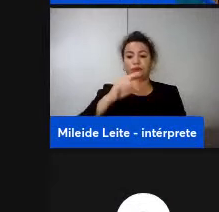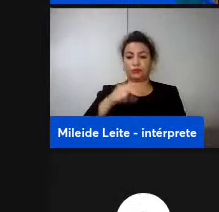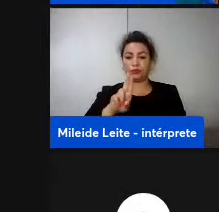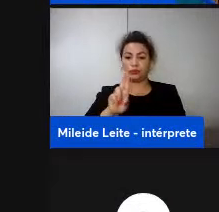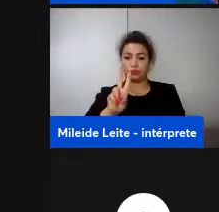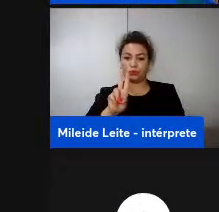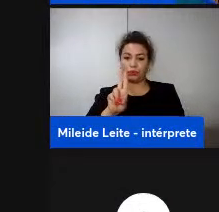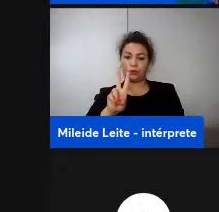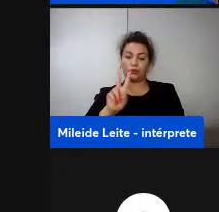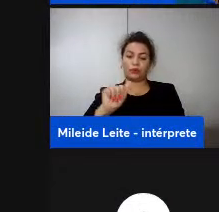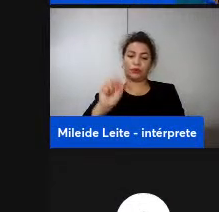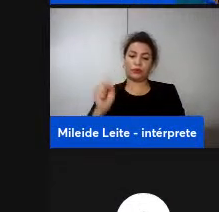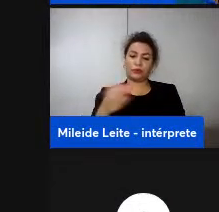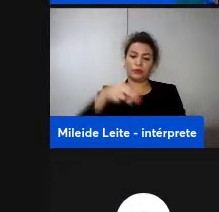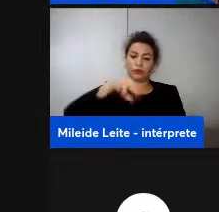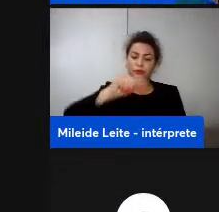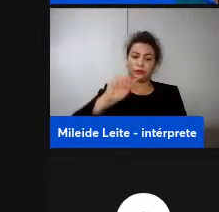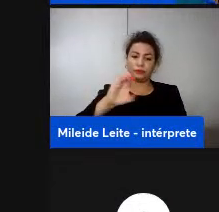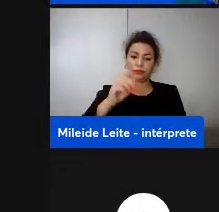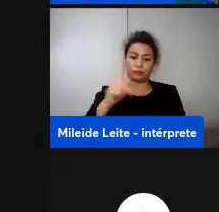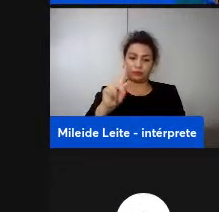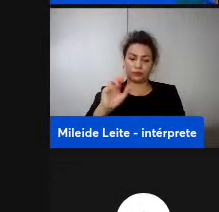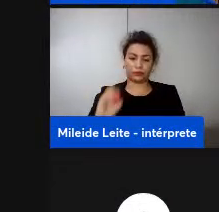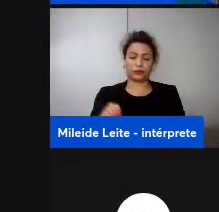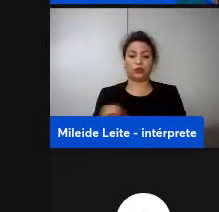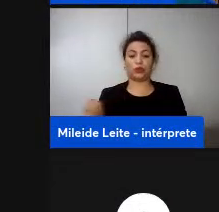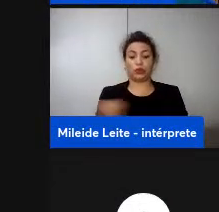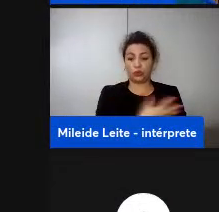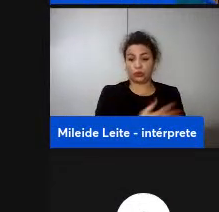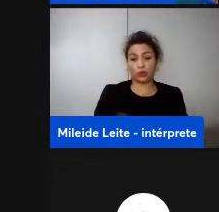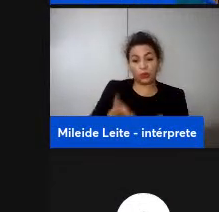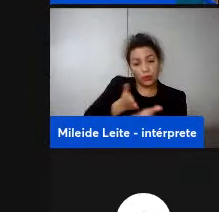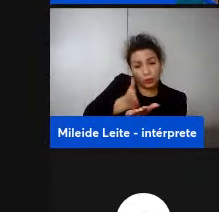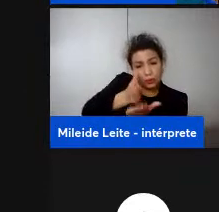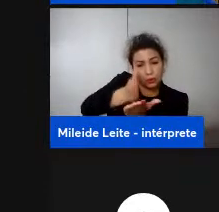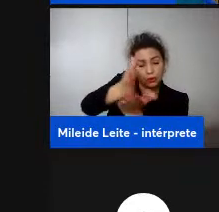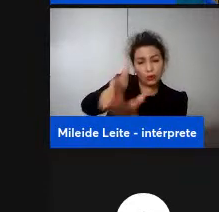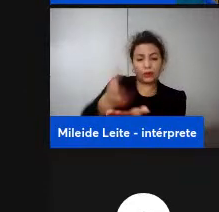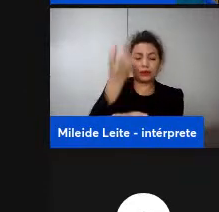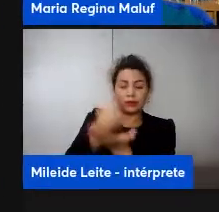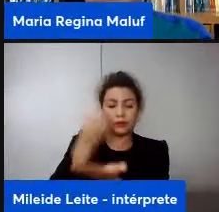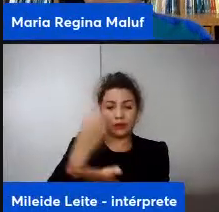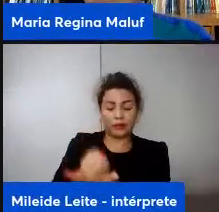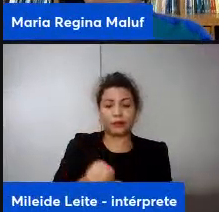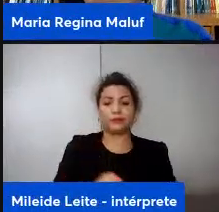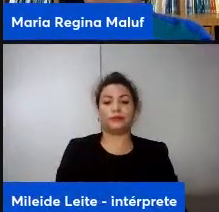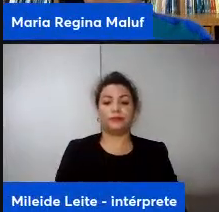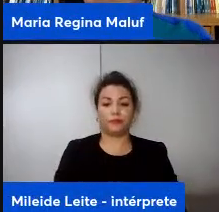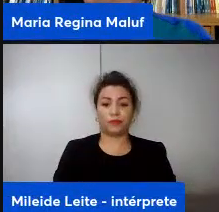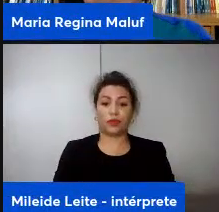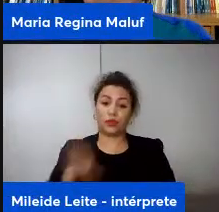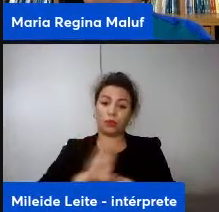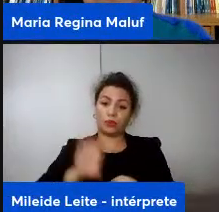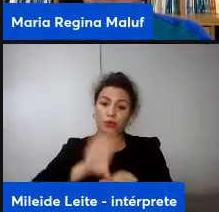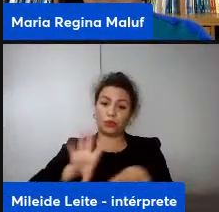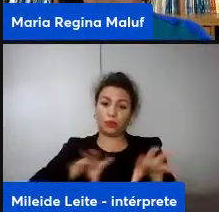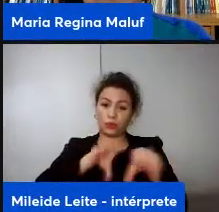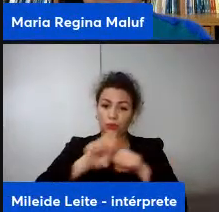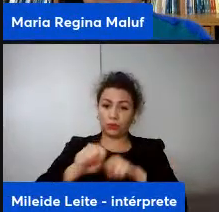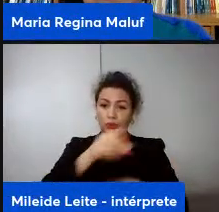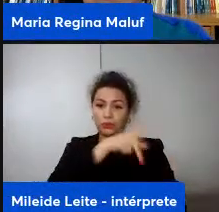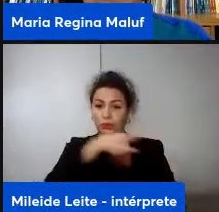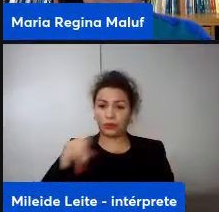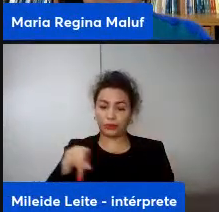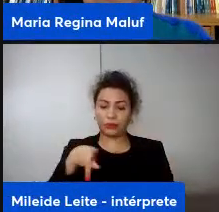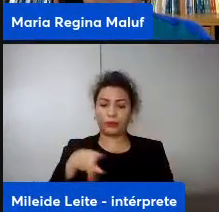Nashold. Vamos lá. Os novos rumos para a alfabetização e a literacia nos cursos de formação de